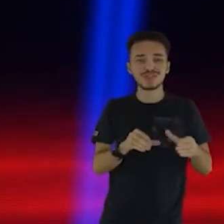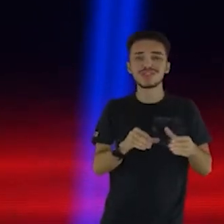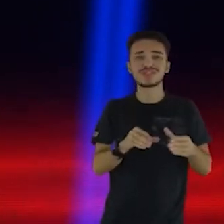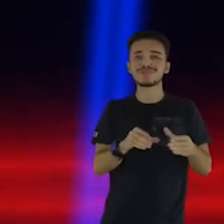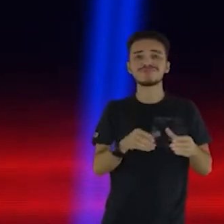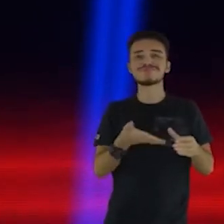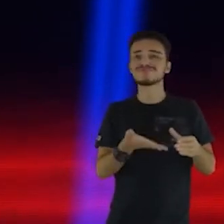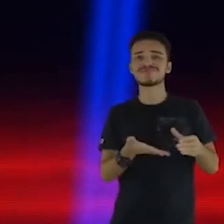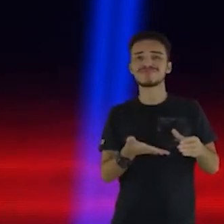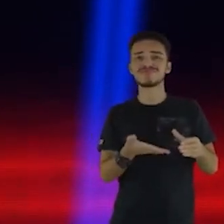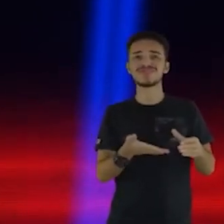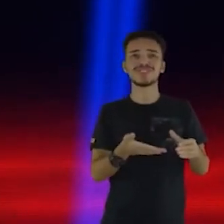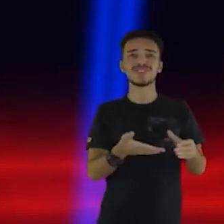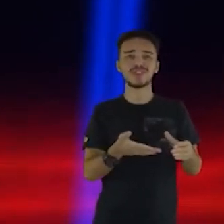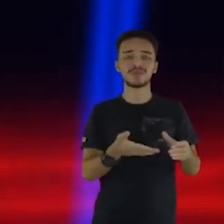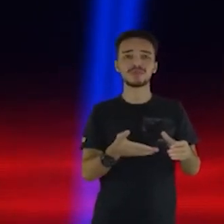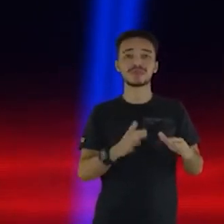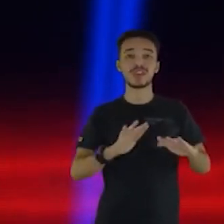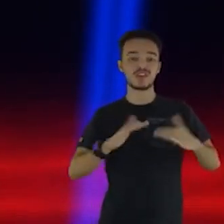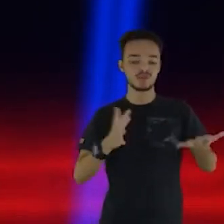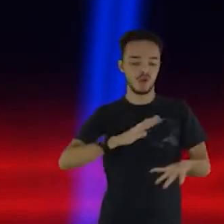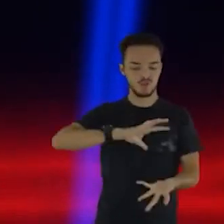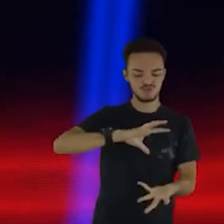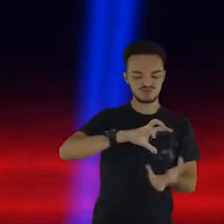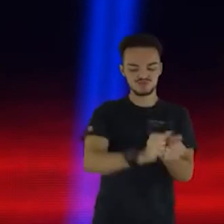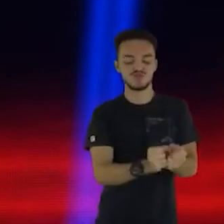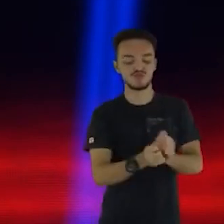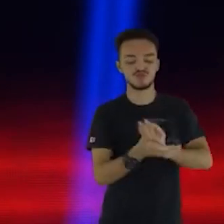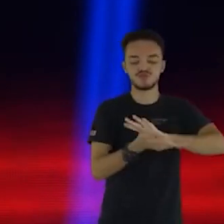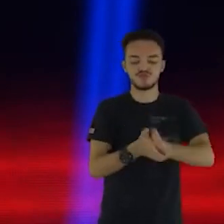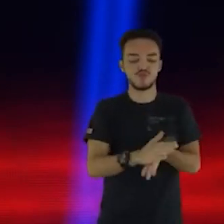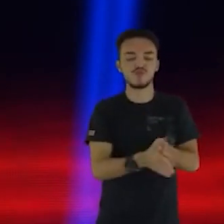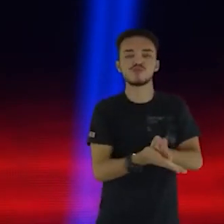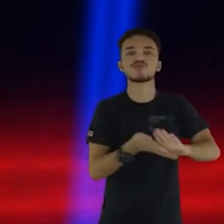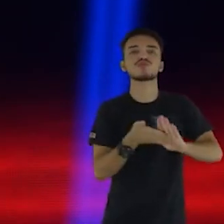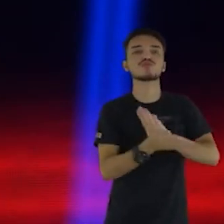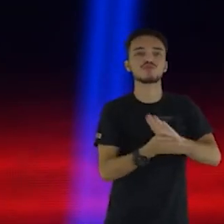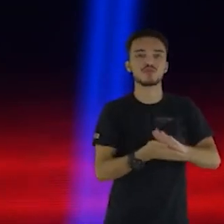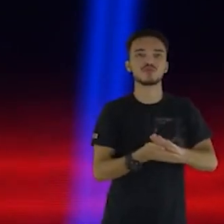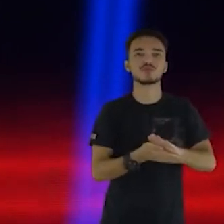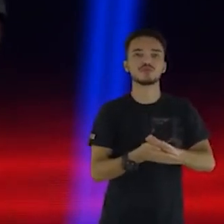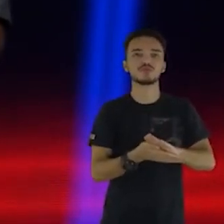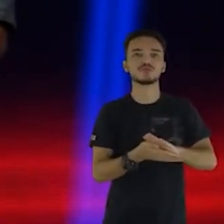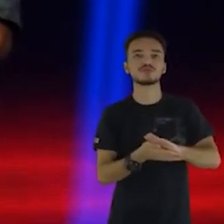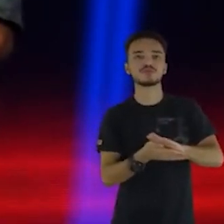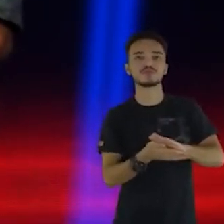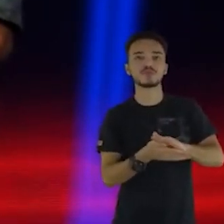Mas o oleiro pegou, voltou aquele vaso a ser barro novamente,